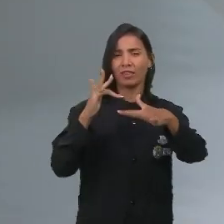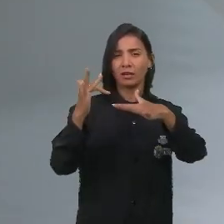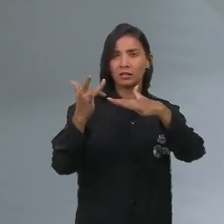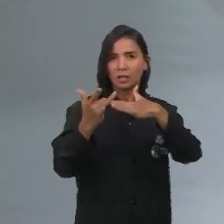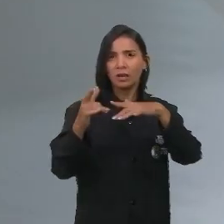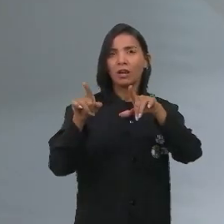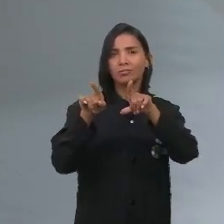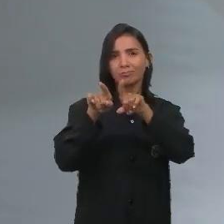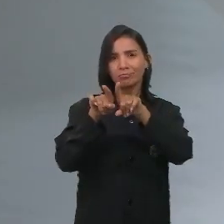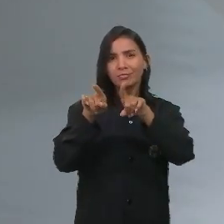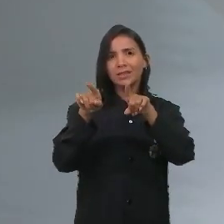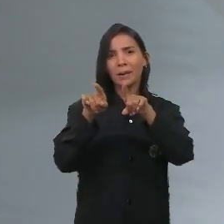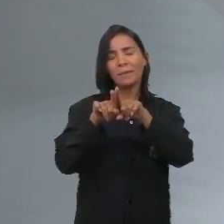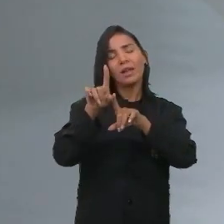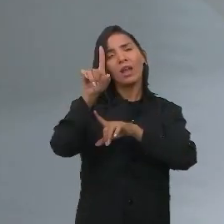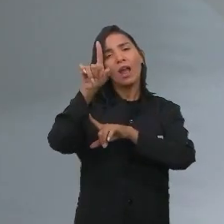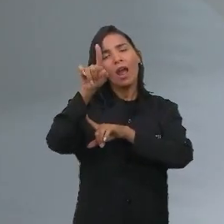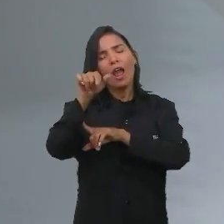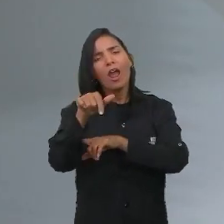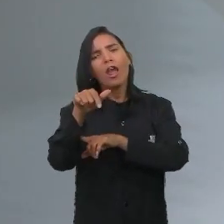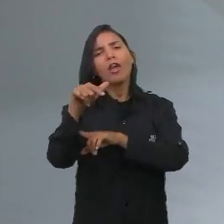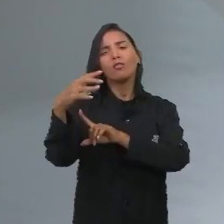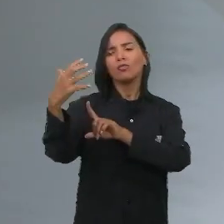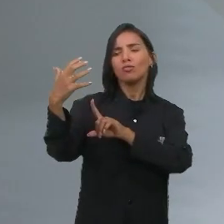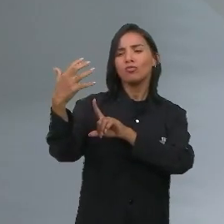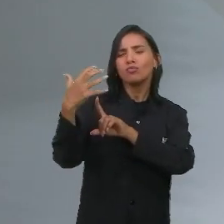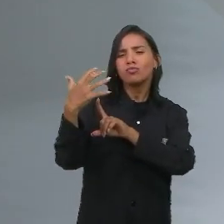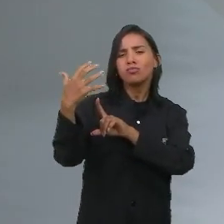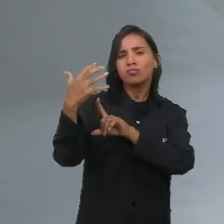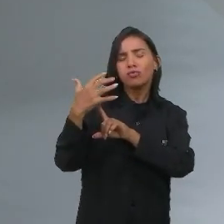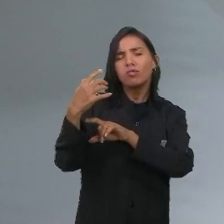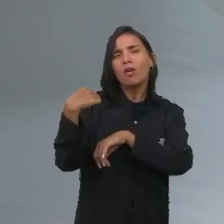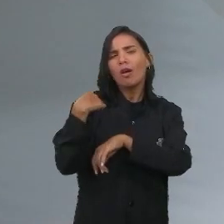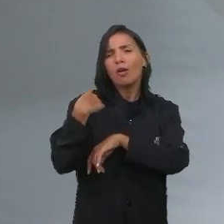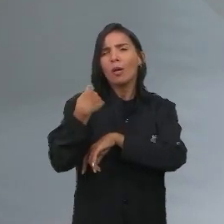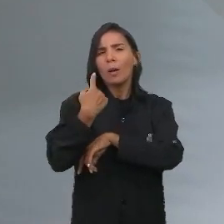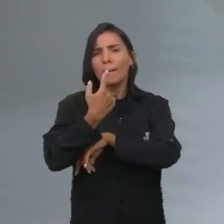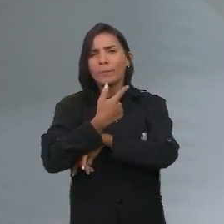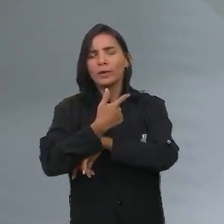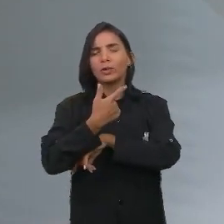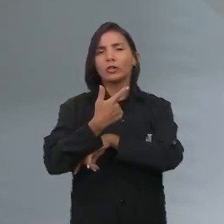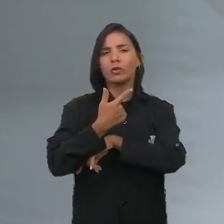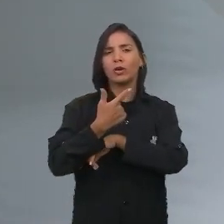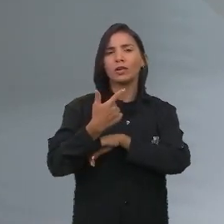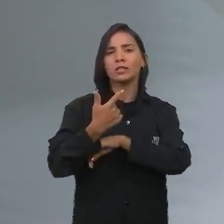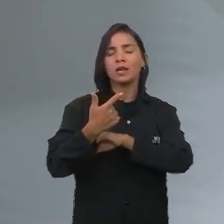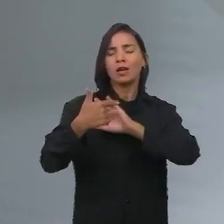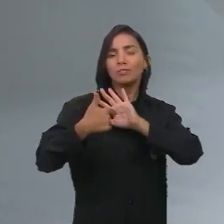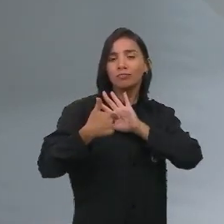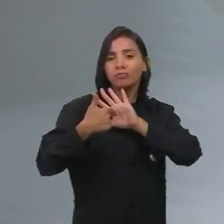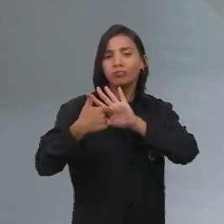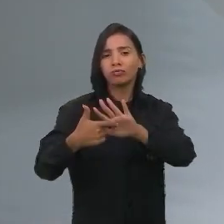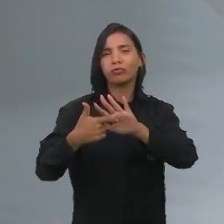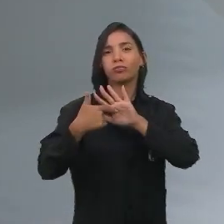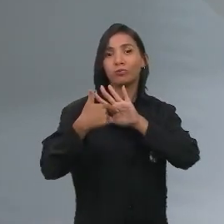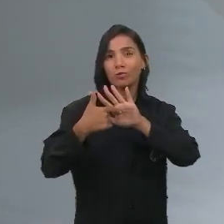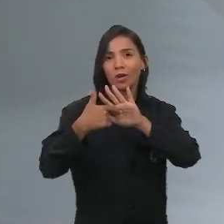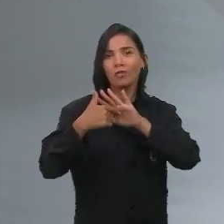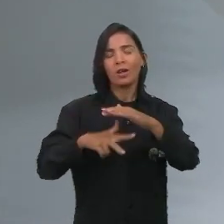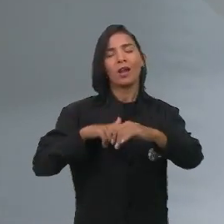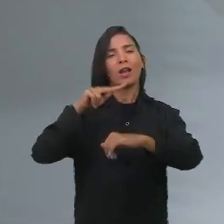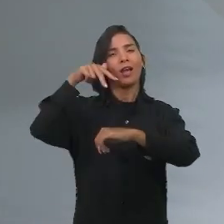com vocês, também é uma maneira das pessoas elas acabarem se expondo e enfatizando as